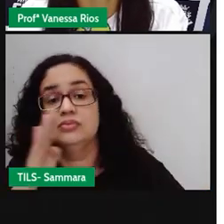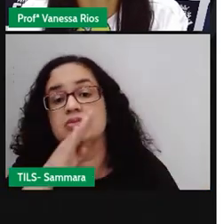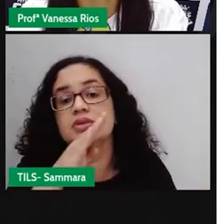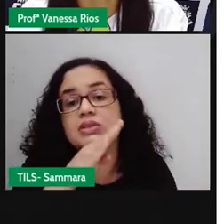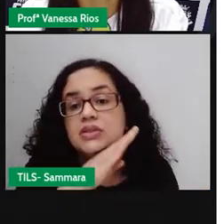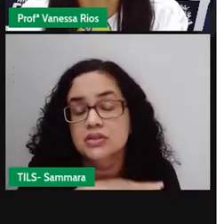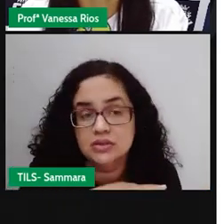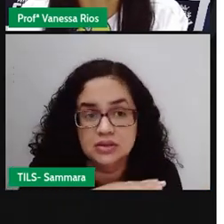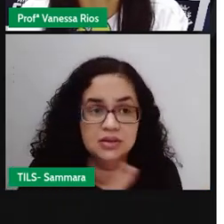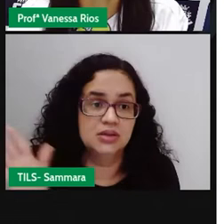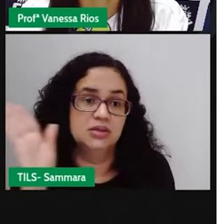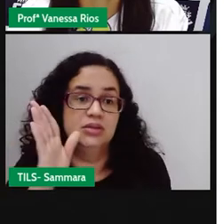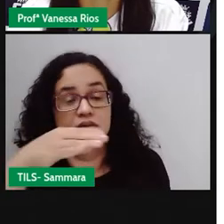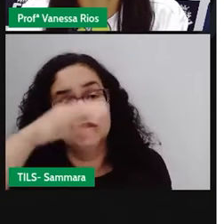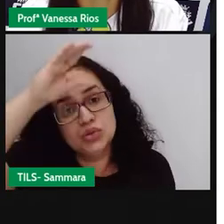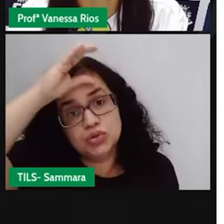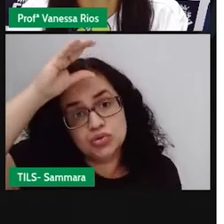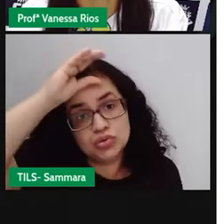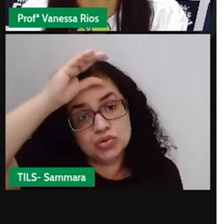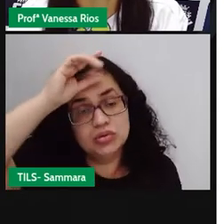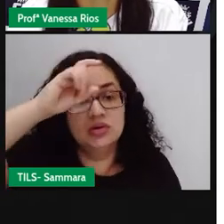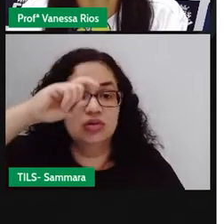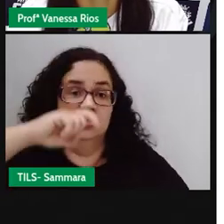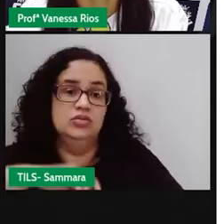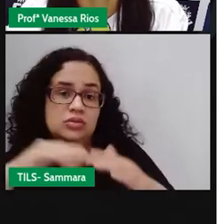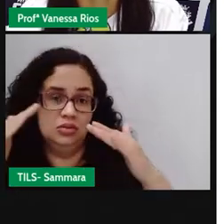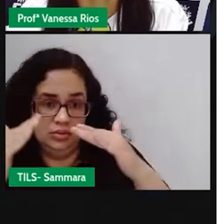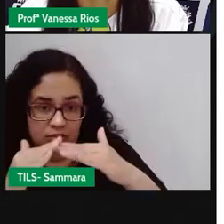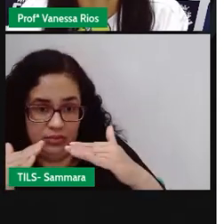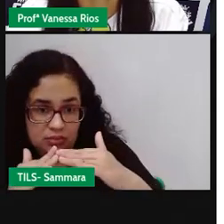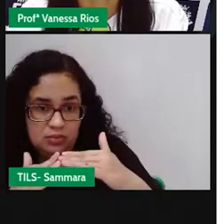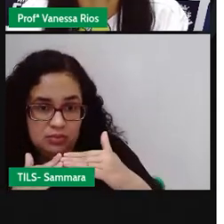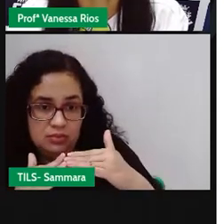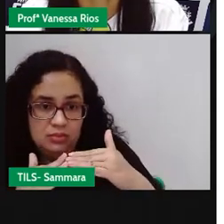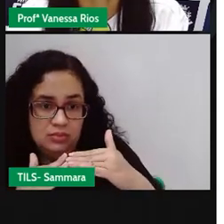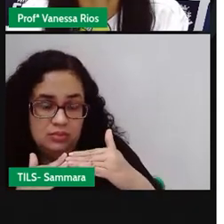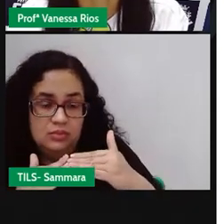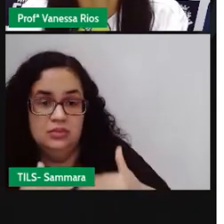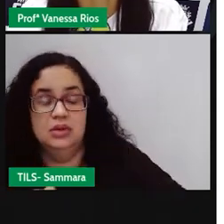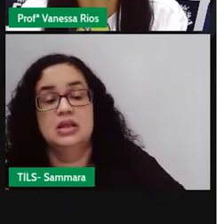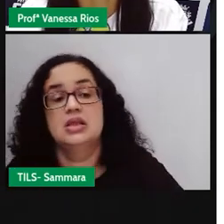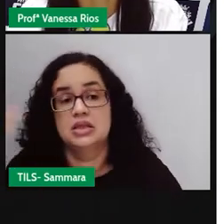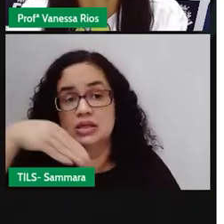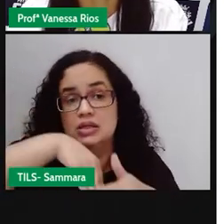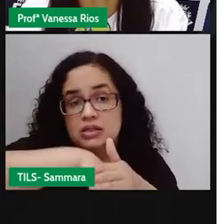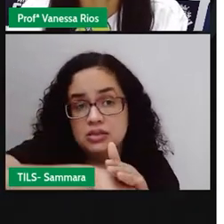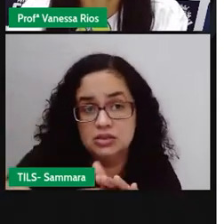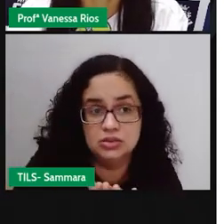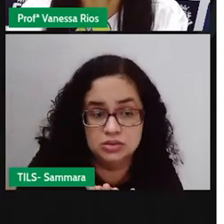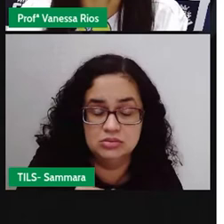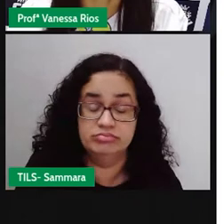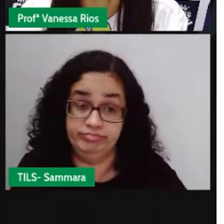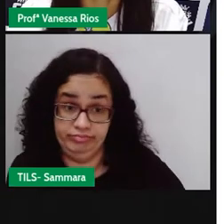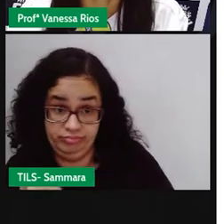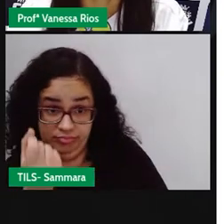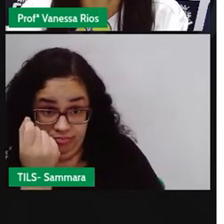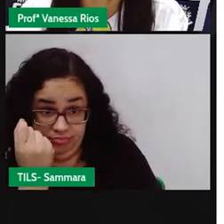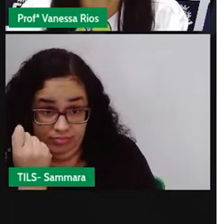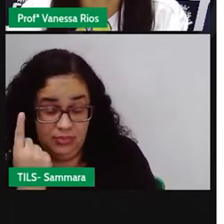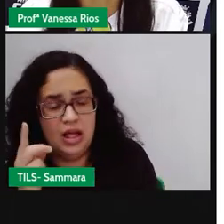tardinha, ela despediu da tia e voltou para casa. Quando ia chegando na entrada do caminho